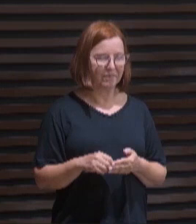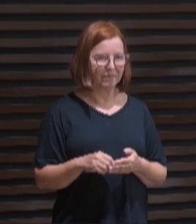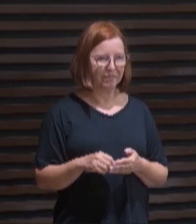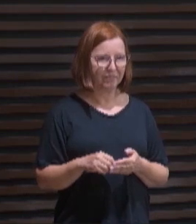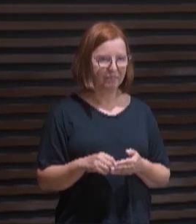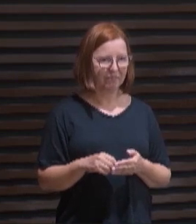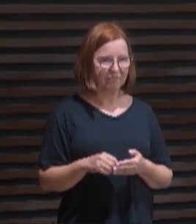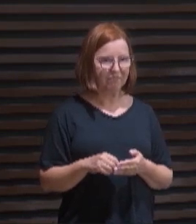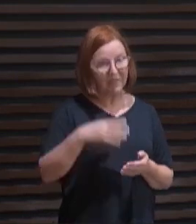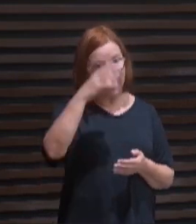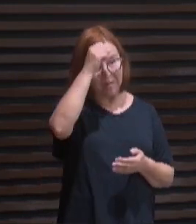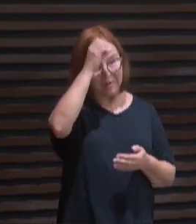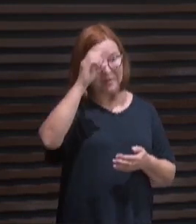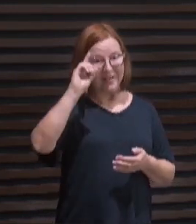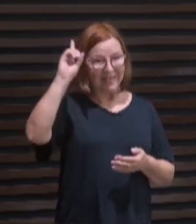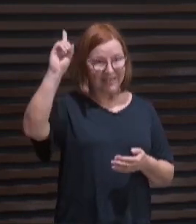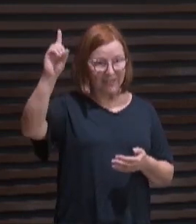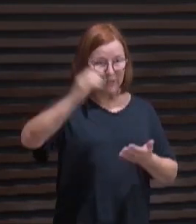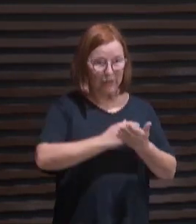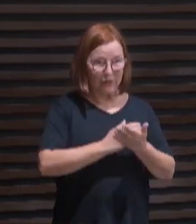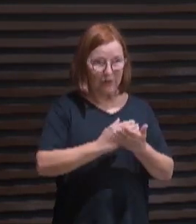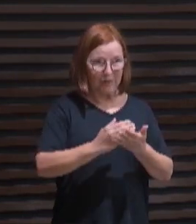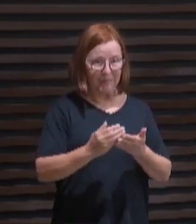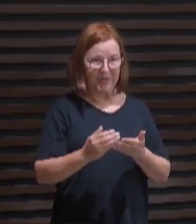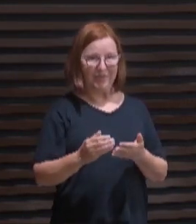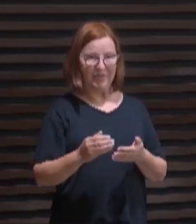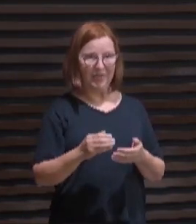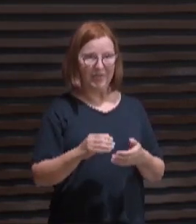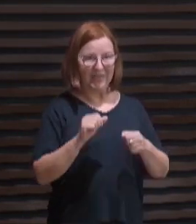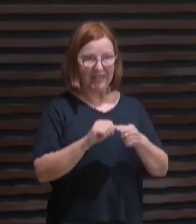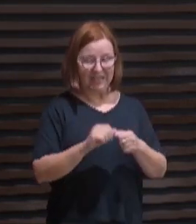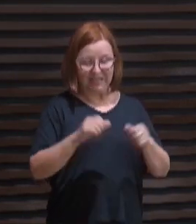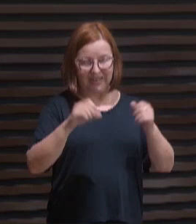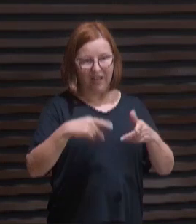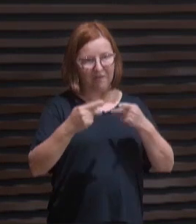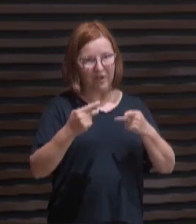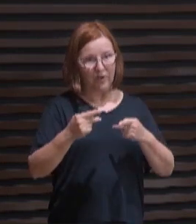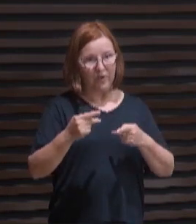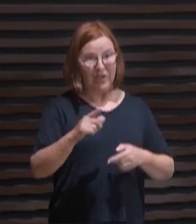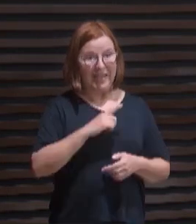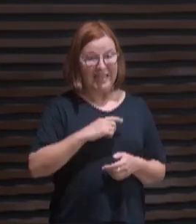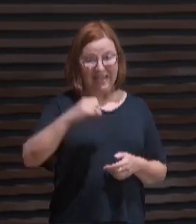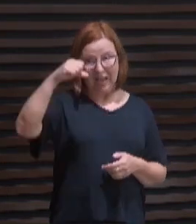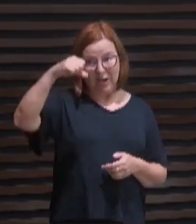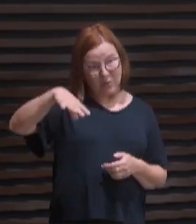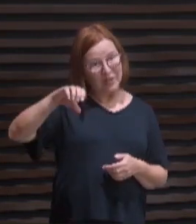um processo de restauração, haja luz, houve luz, e começa